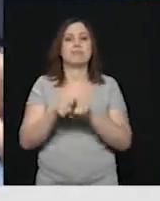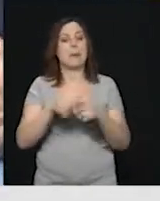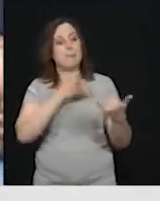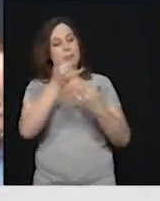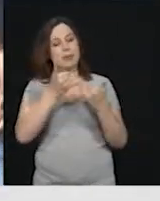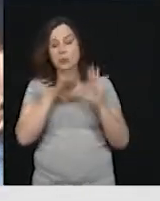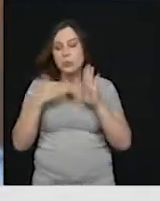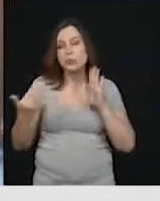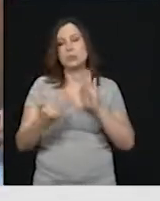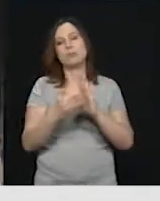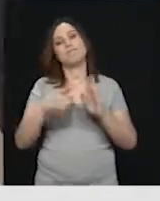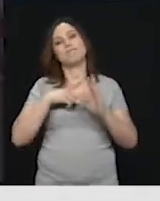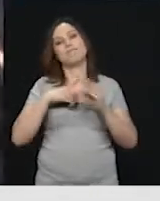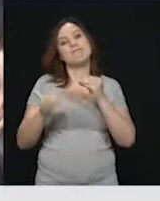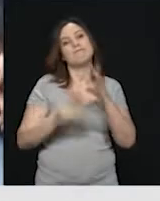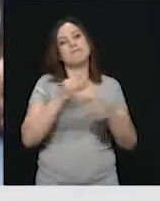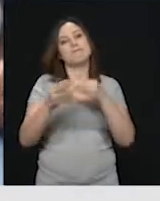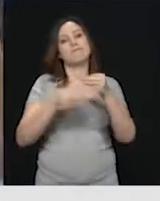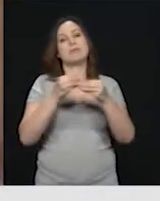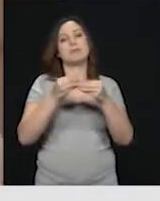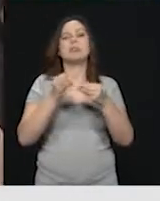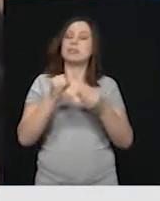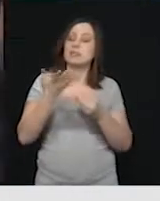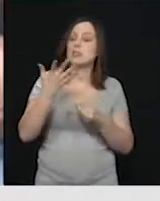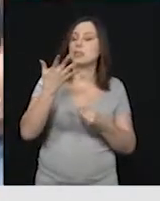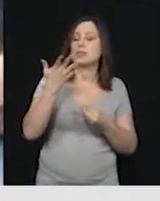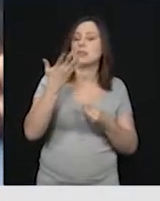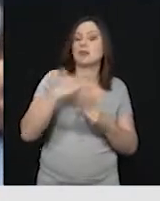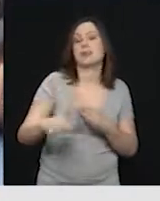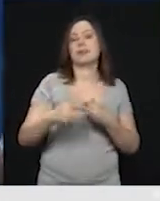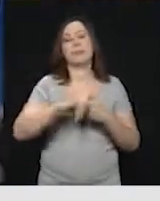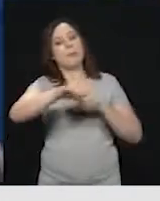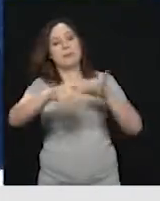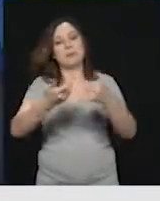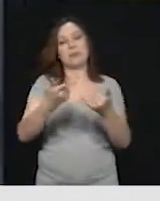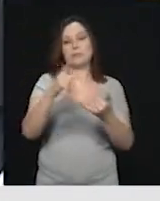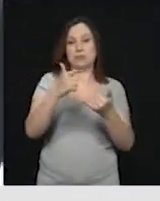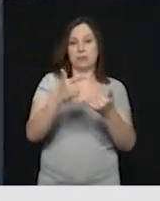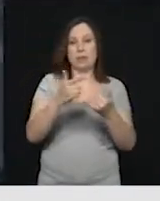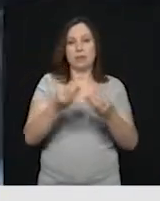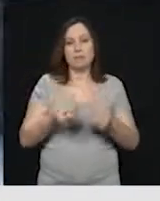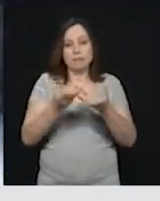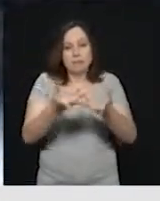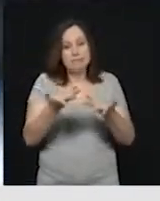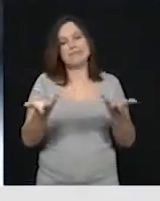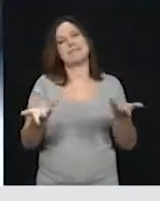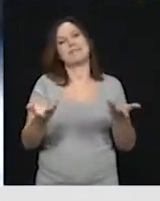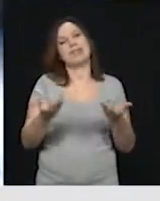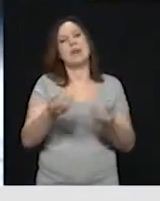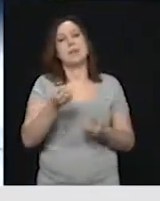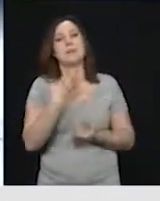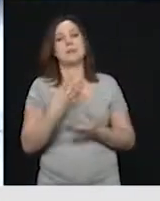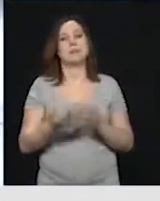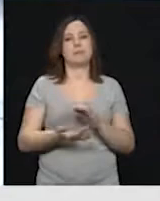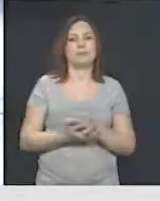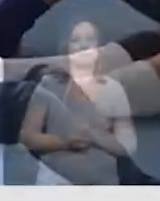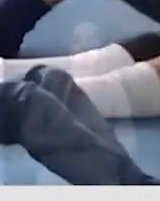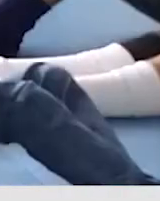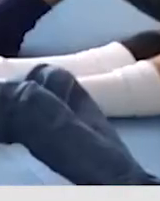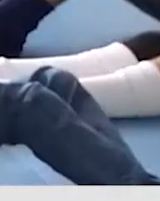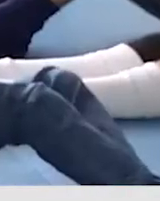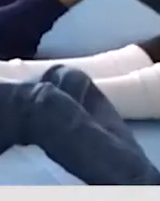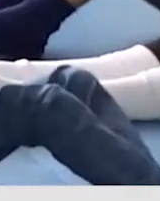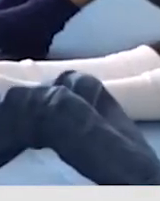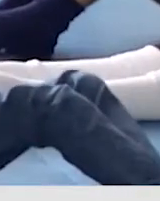então a brincadeira era bem completa Então você proporcionar essa brincadeira na vida de criança que não tem muita oportunidade é uma coisa muito